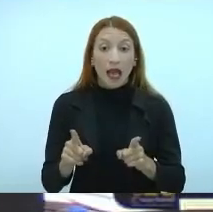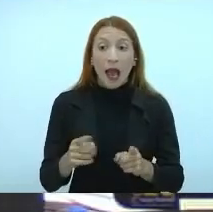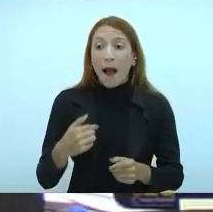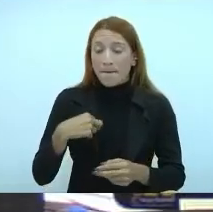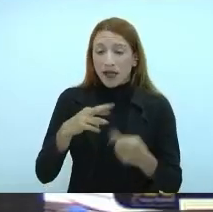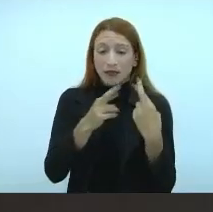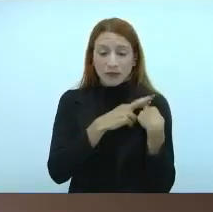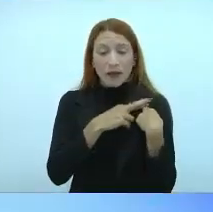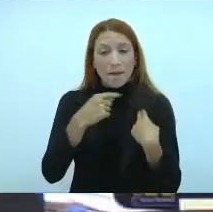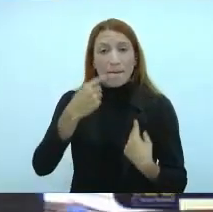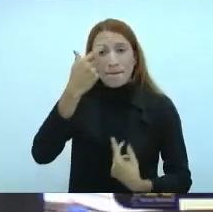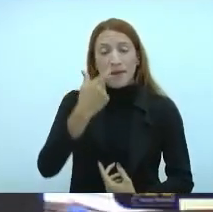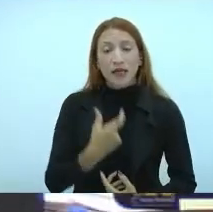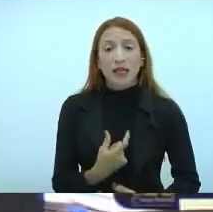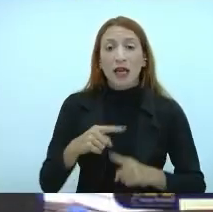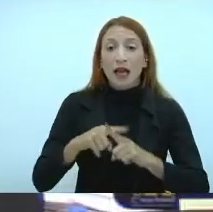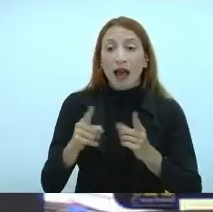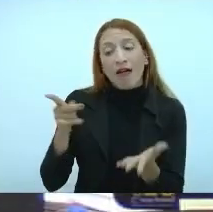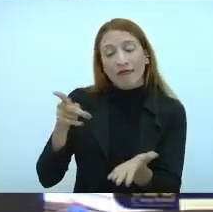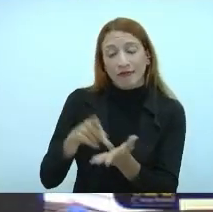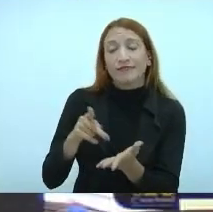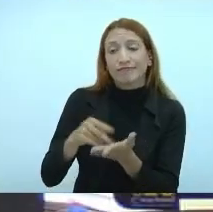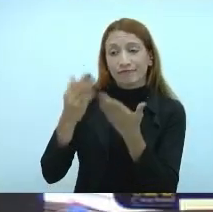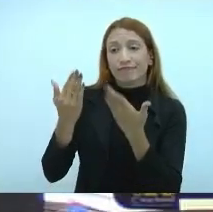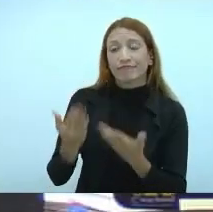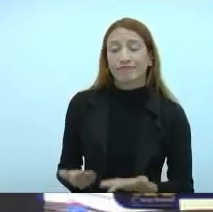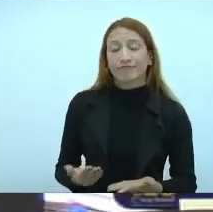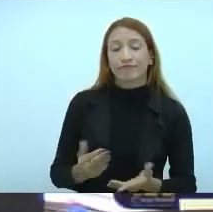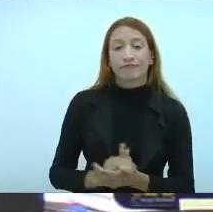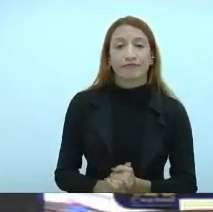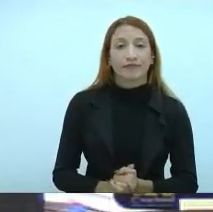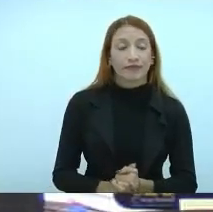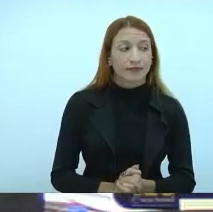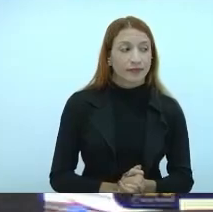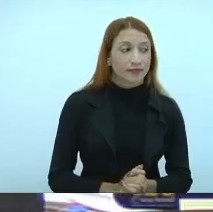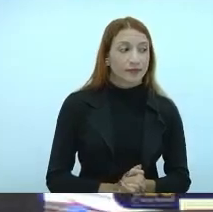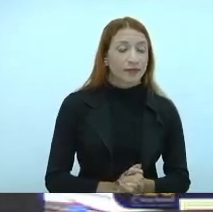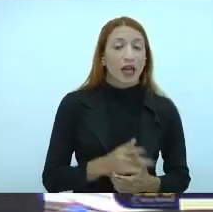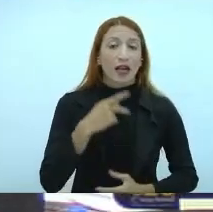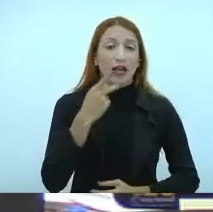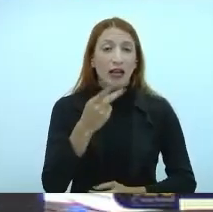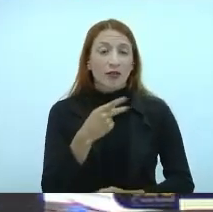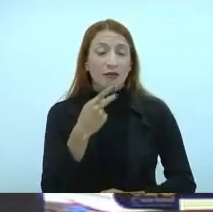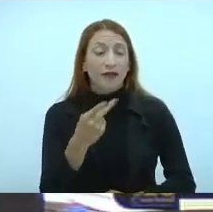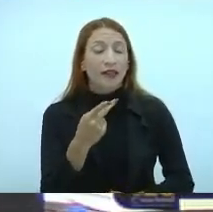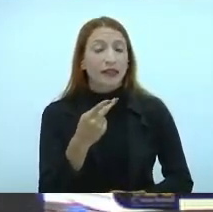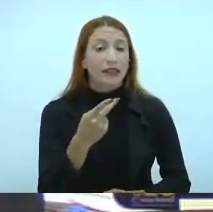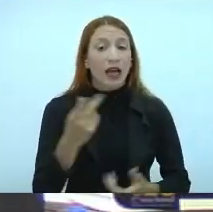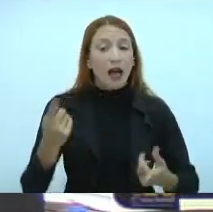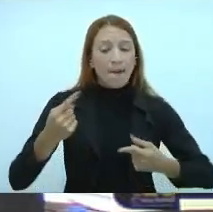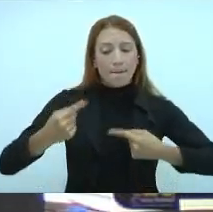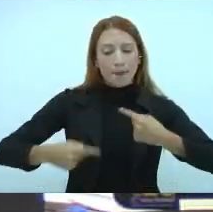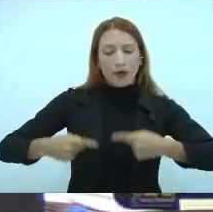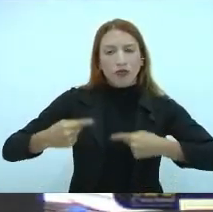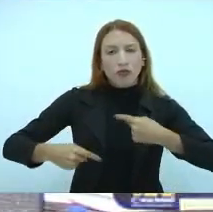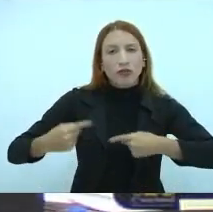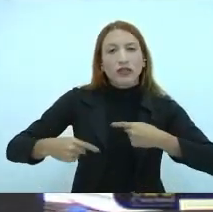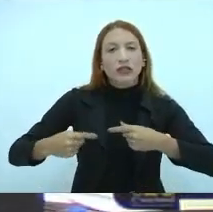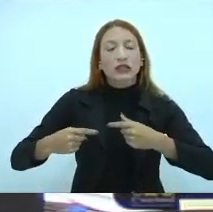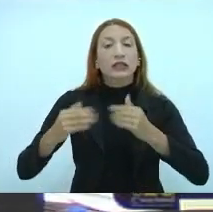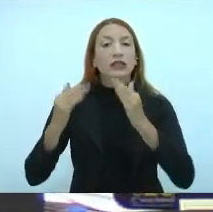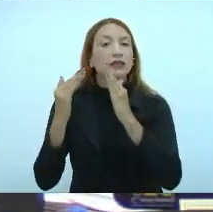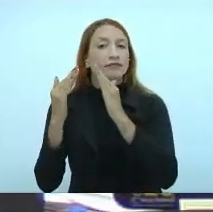obrigação deles a verdade é essa eu quero dizer para vocês que em se tratando de política de